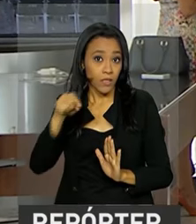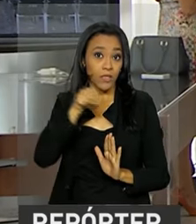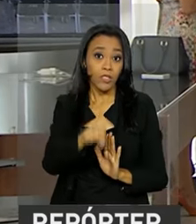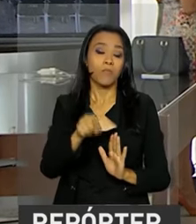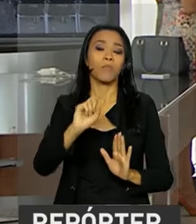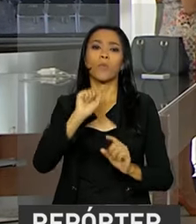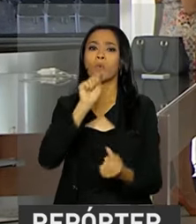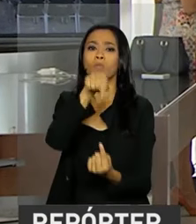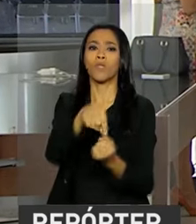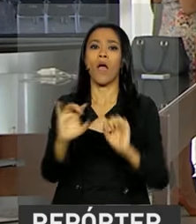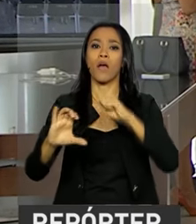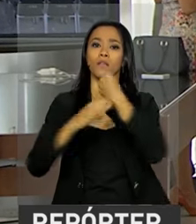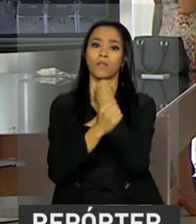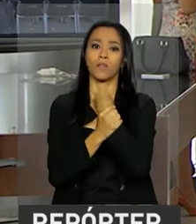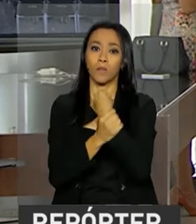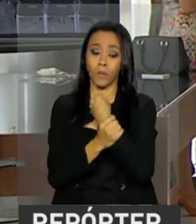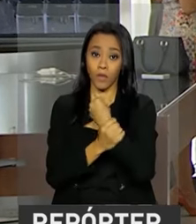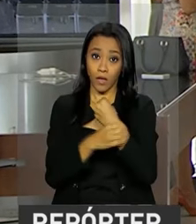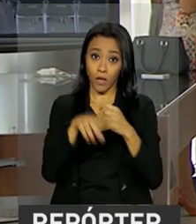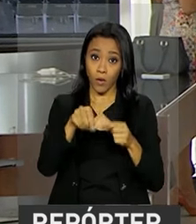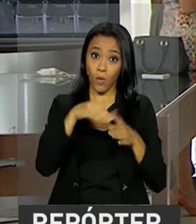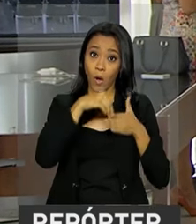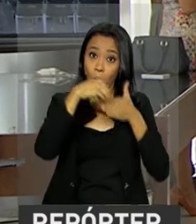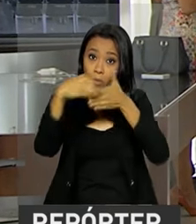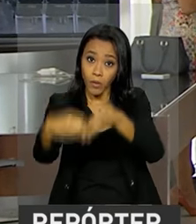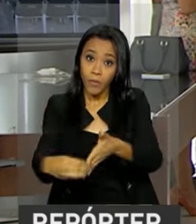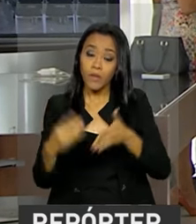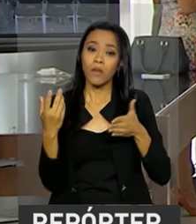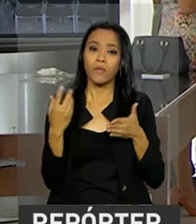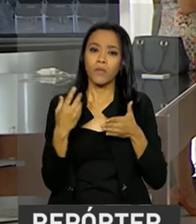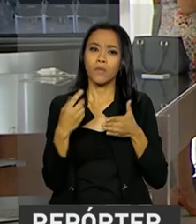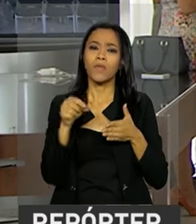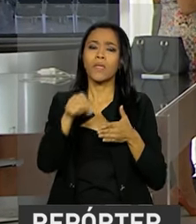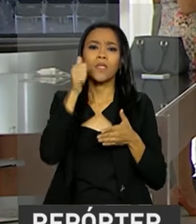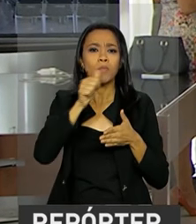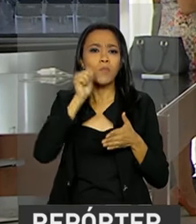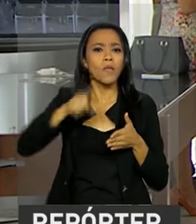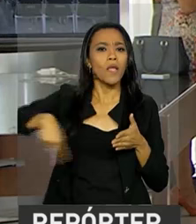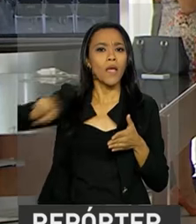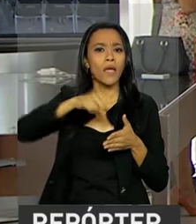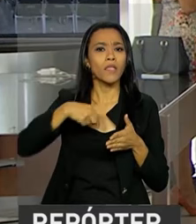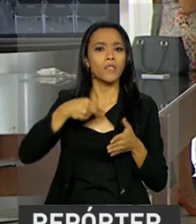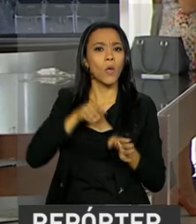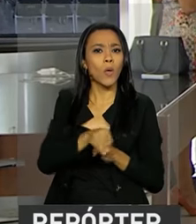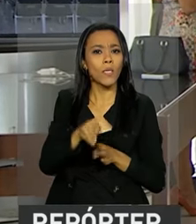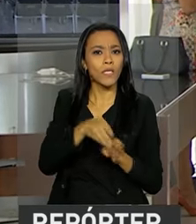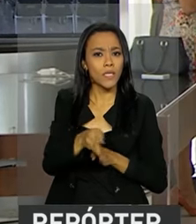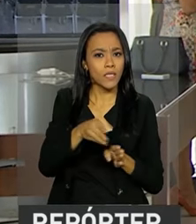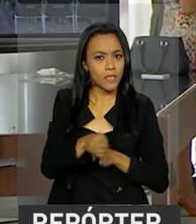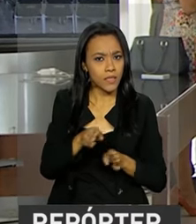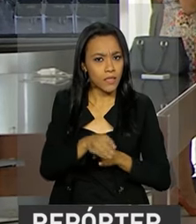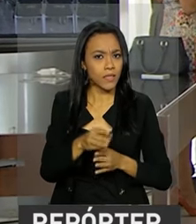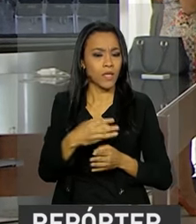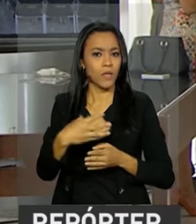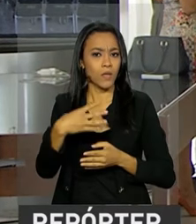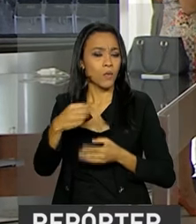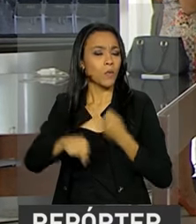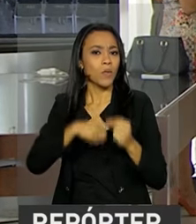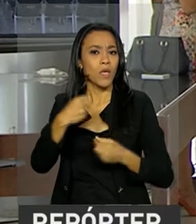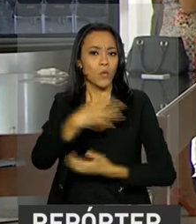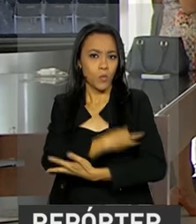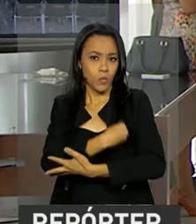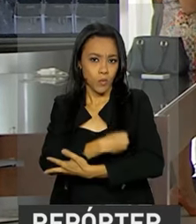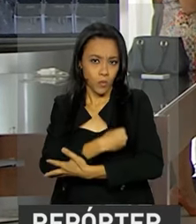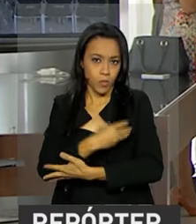para garantir o acompanhamento e a orientação das mulheres também com relação à questão do aleitamento materno. E